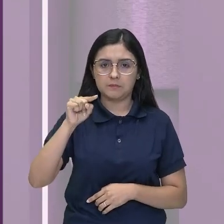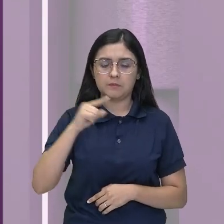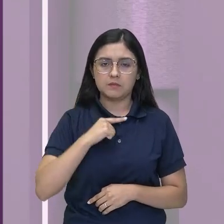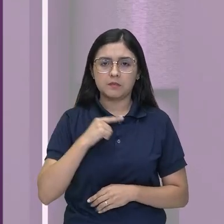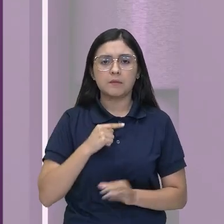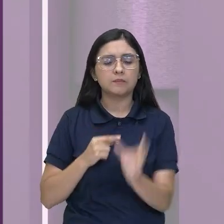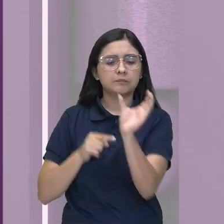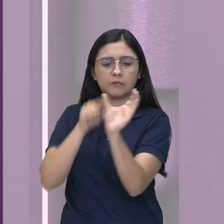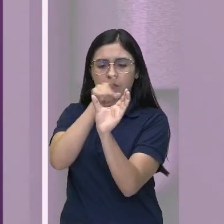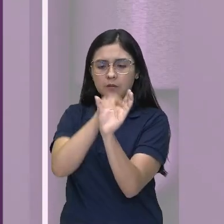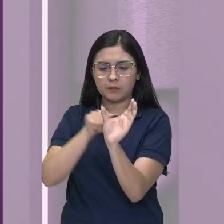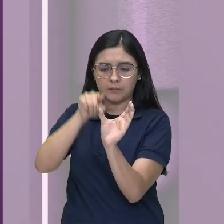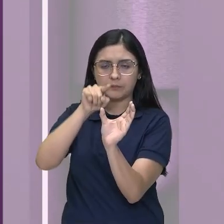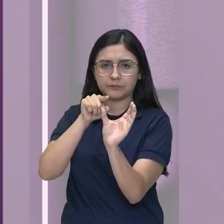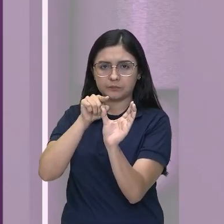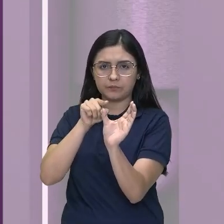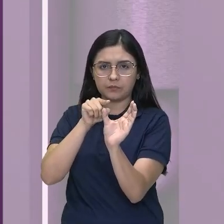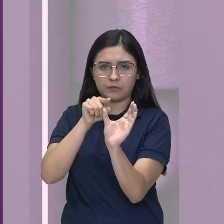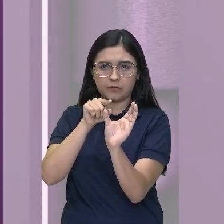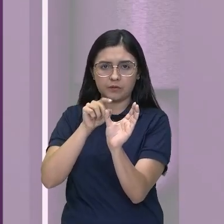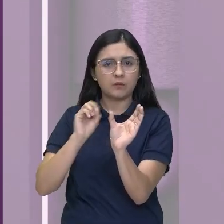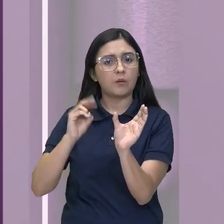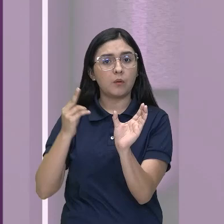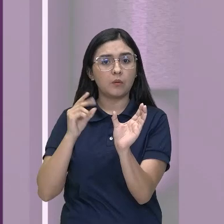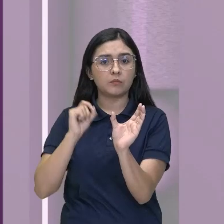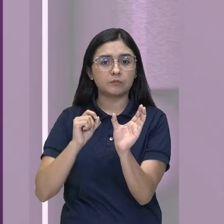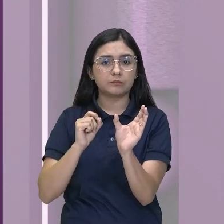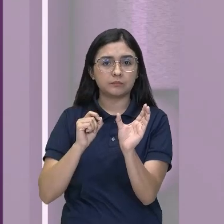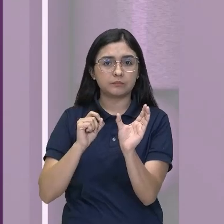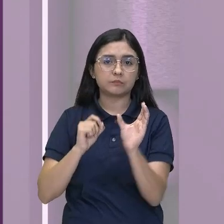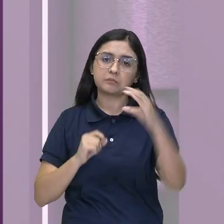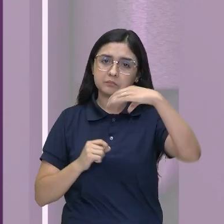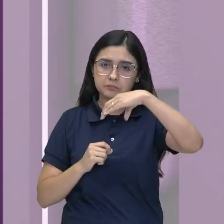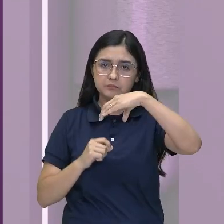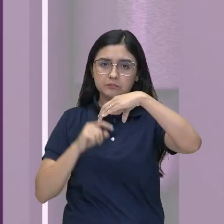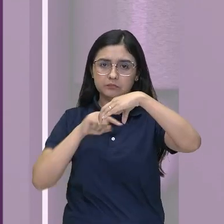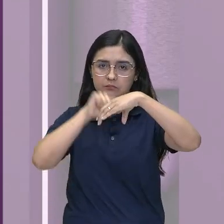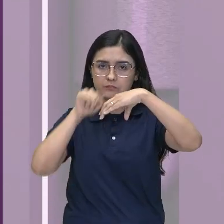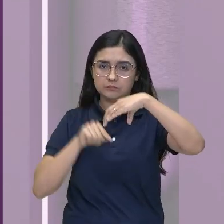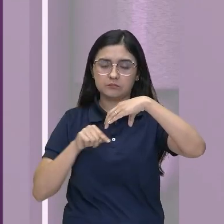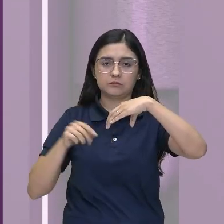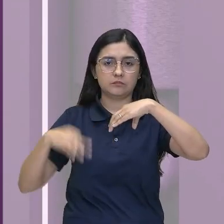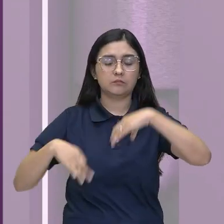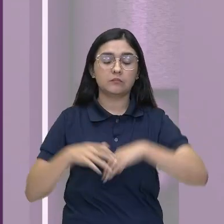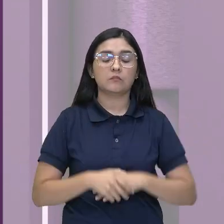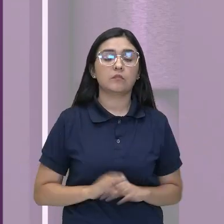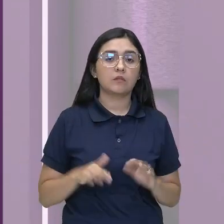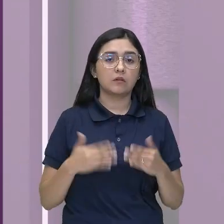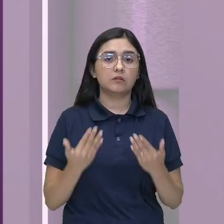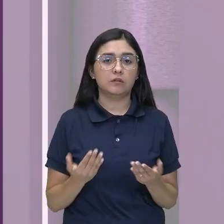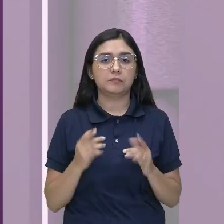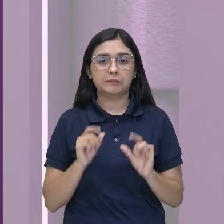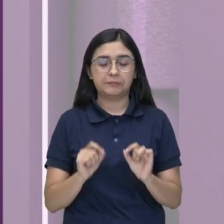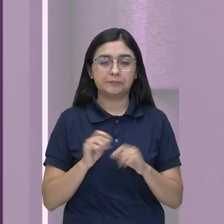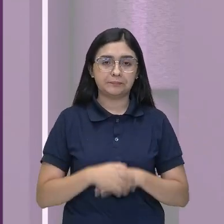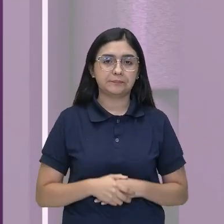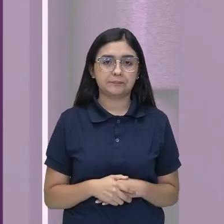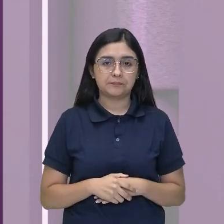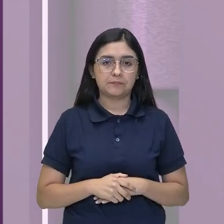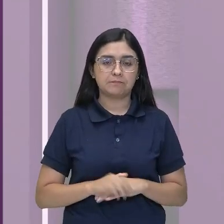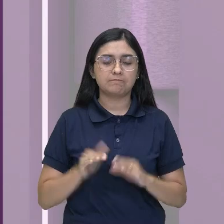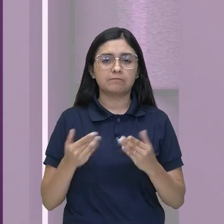está para cima, ou quando a concavidade está voltada para baixo, ok? E aí, pessoal,